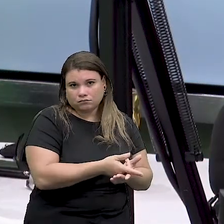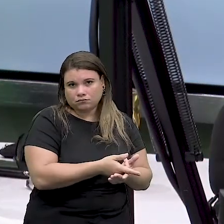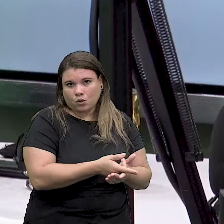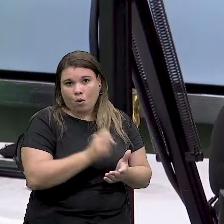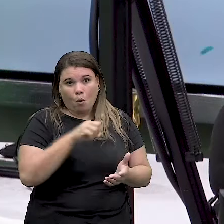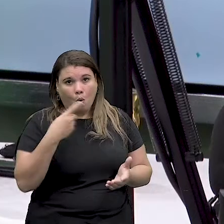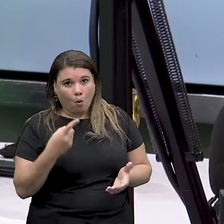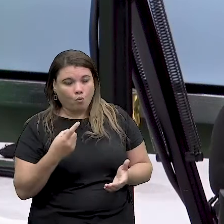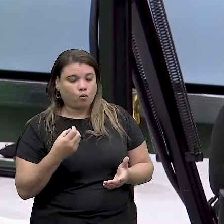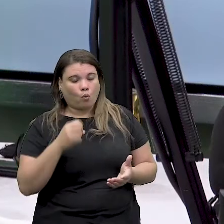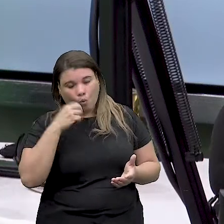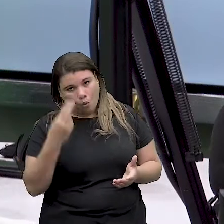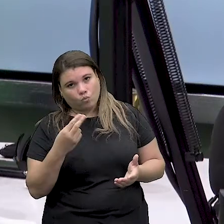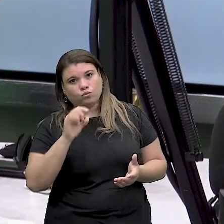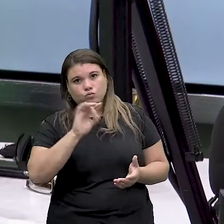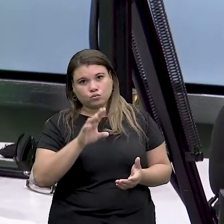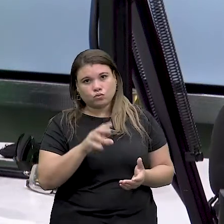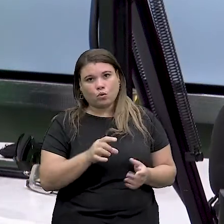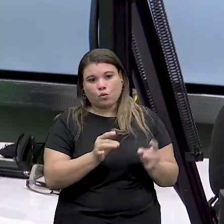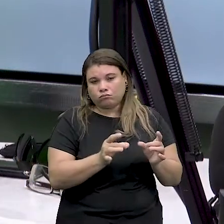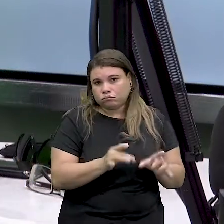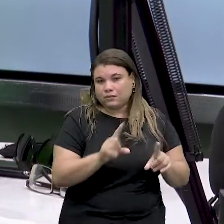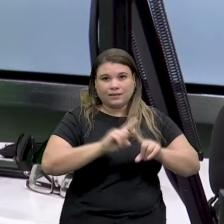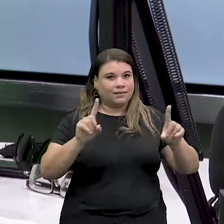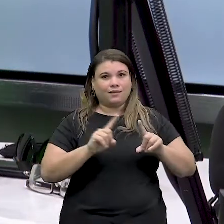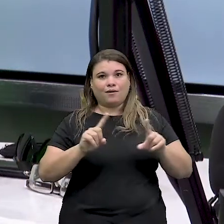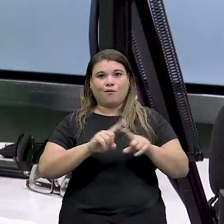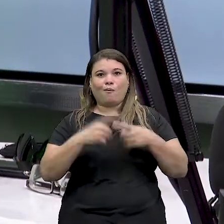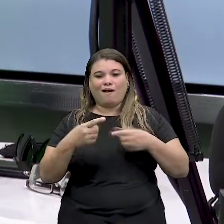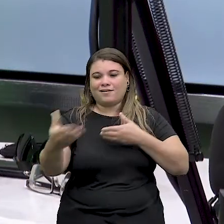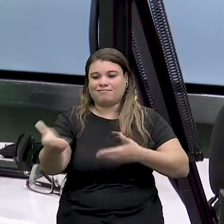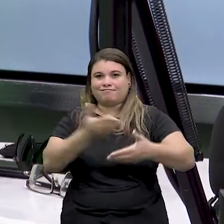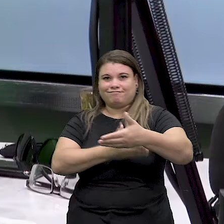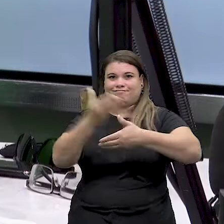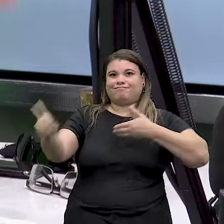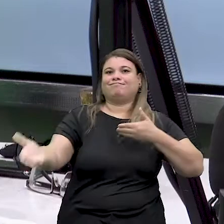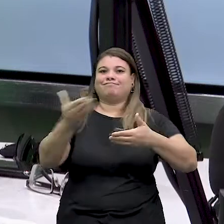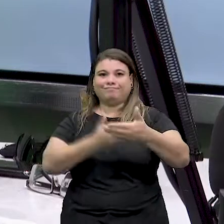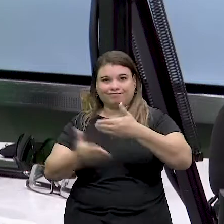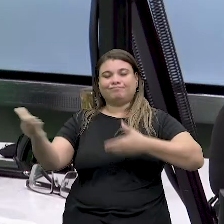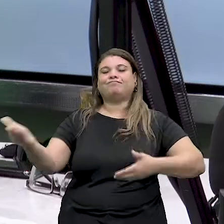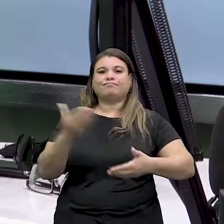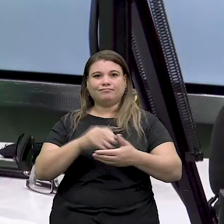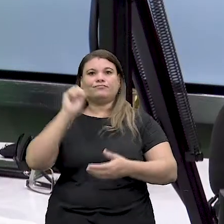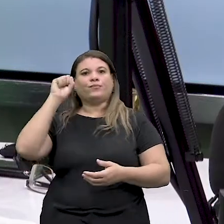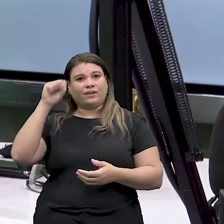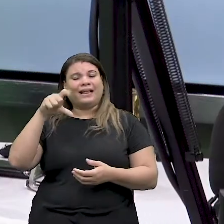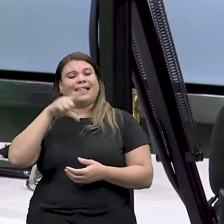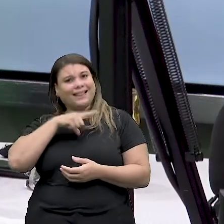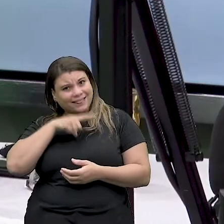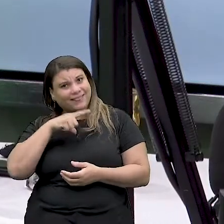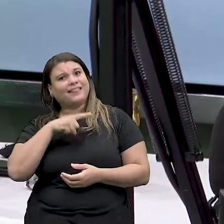escritórios, lojas, etc. E aí a gente vê isso, né? Por exemplo, Carrefour aqui no Brasil, Peugeot, Volkswagen,